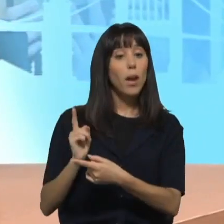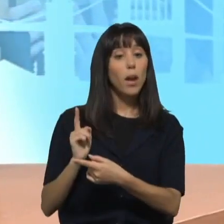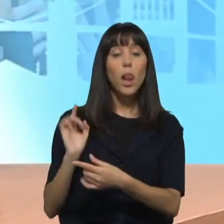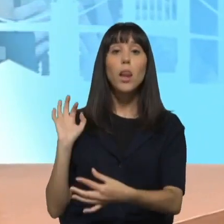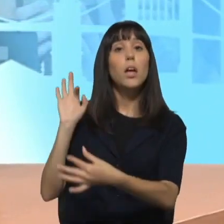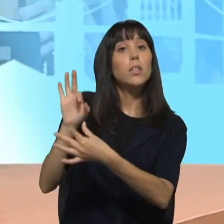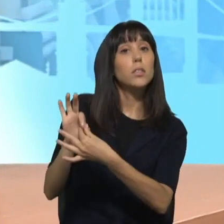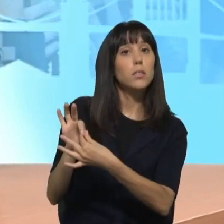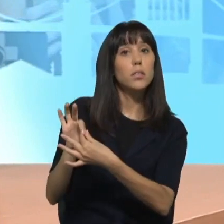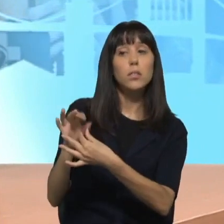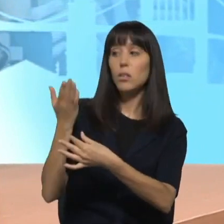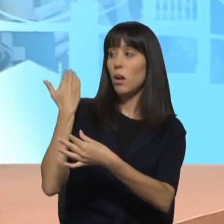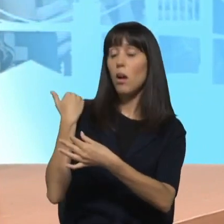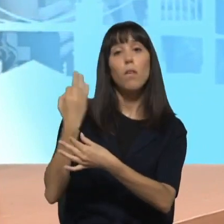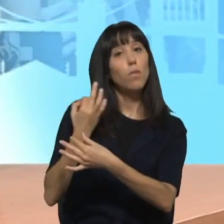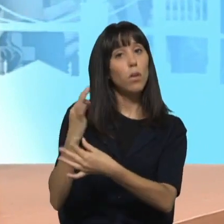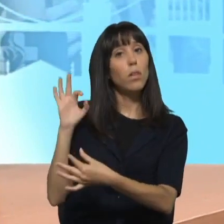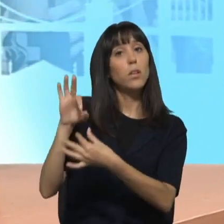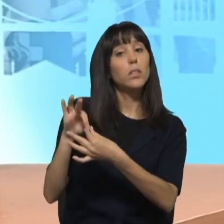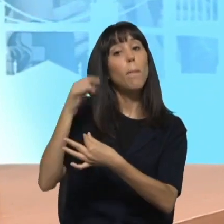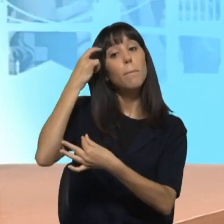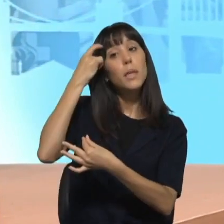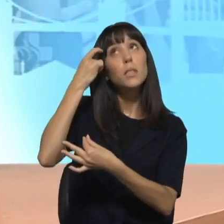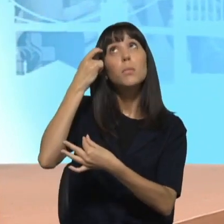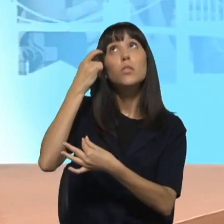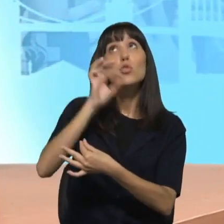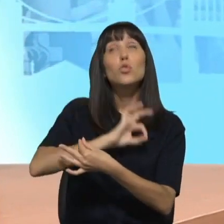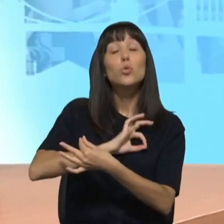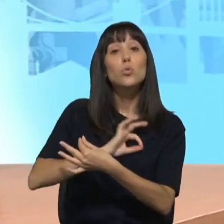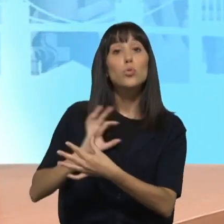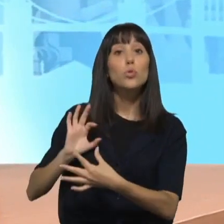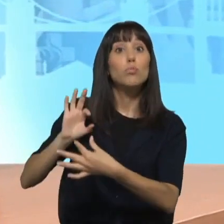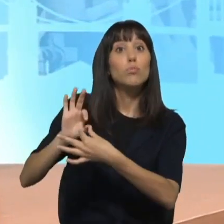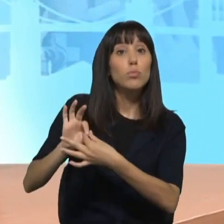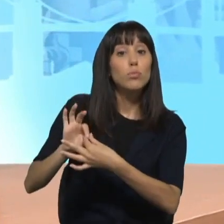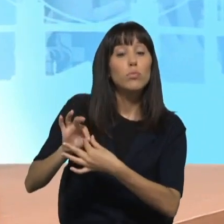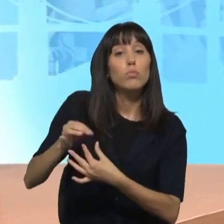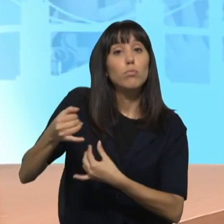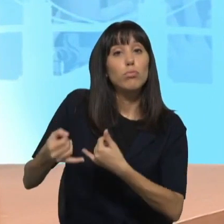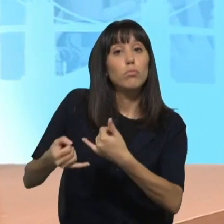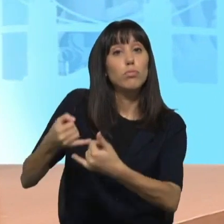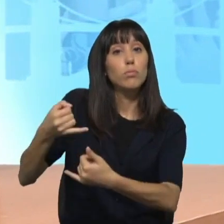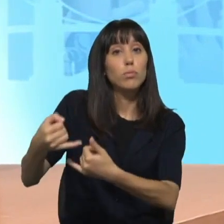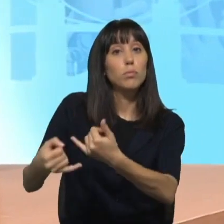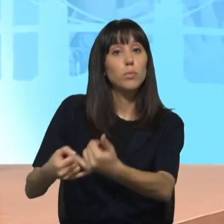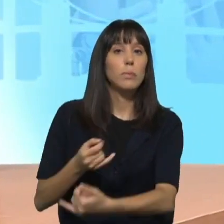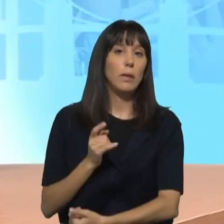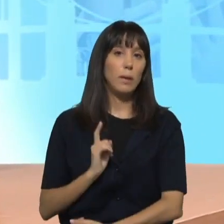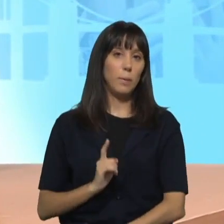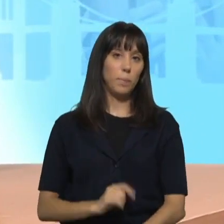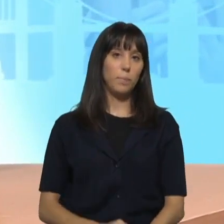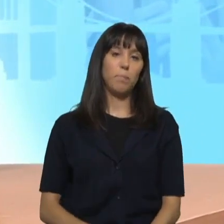ligação entre nós e o pensamento de Jesus. Portanto, há uma tradição que é um contínuo, esta continuidade que